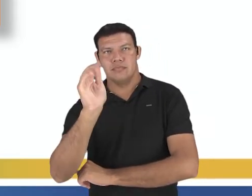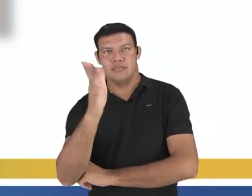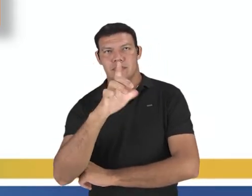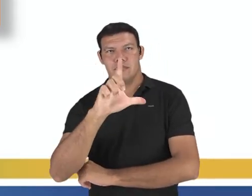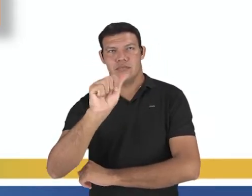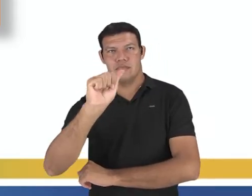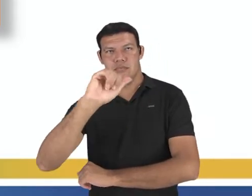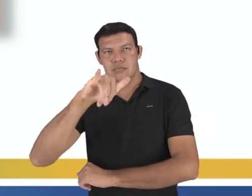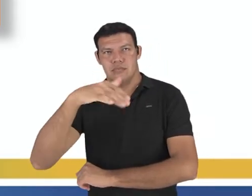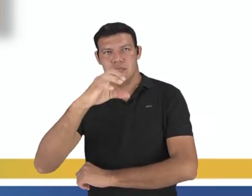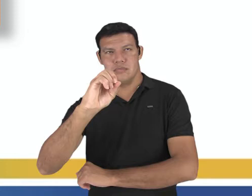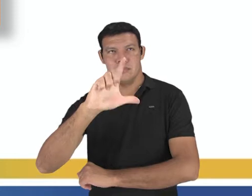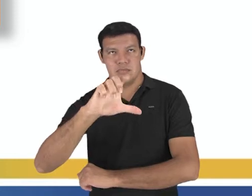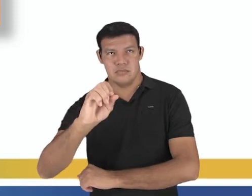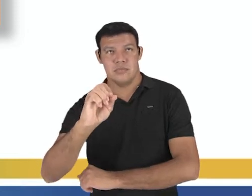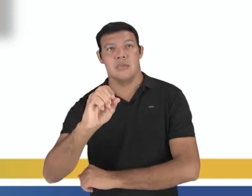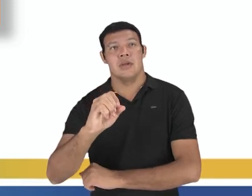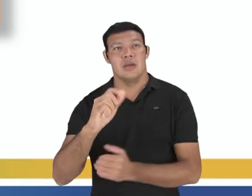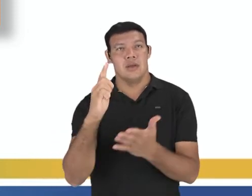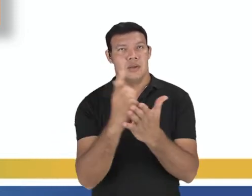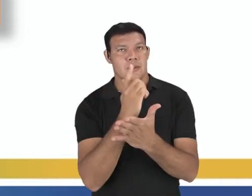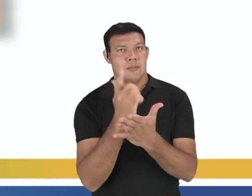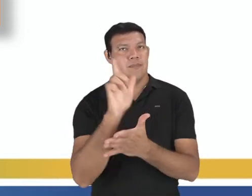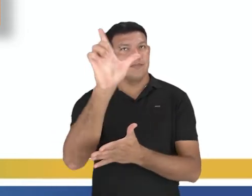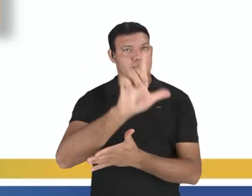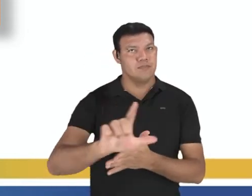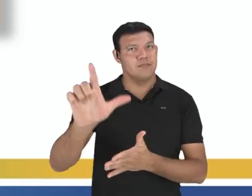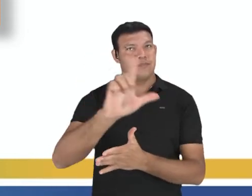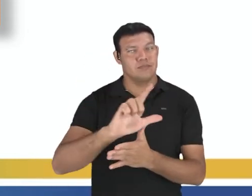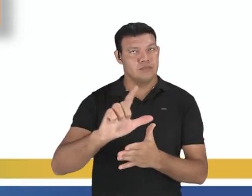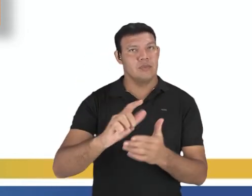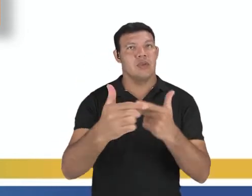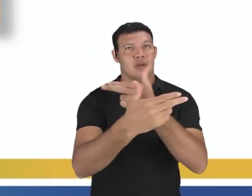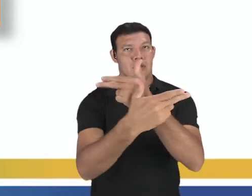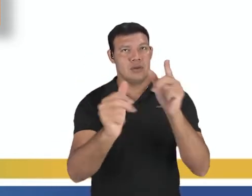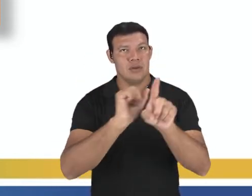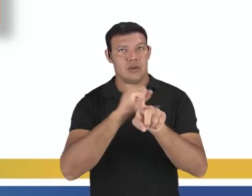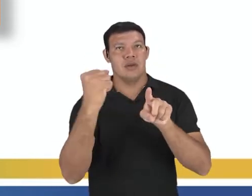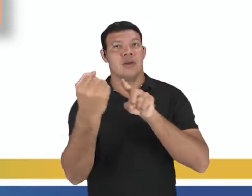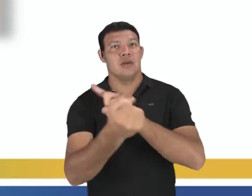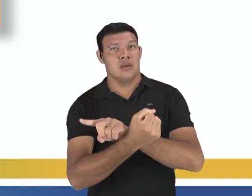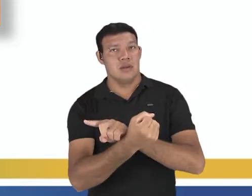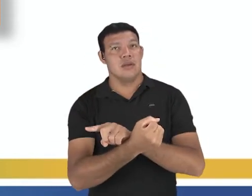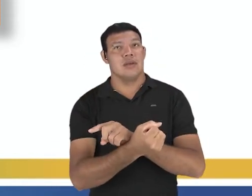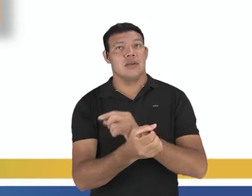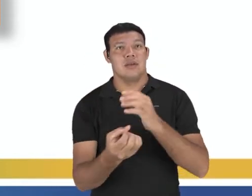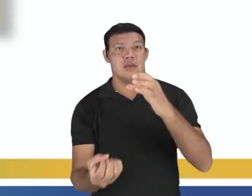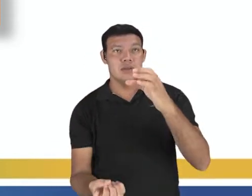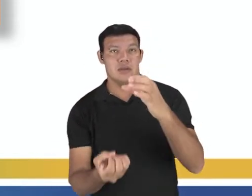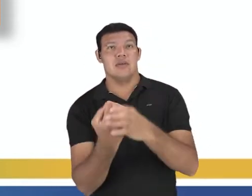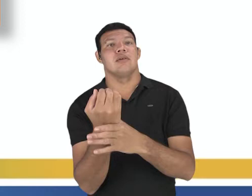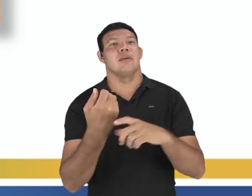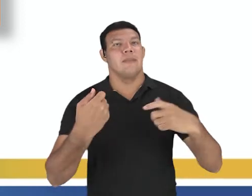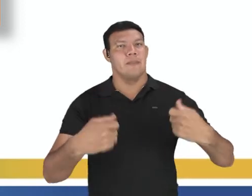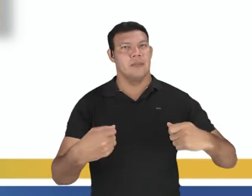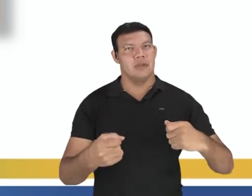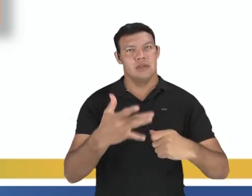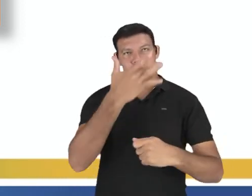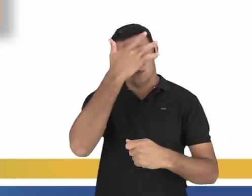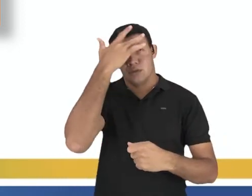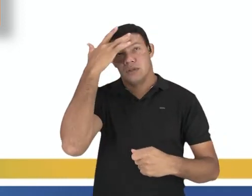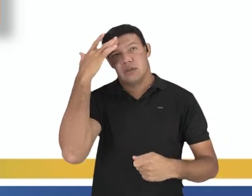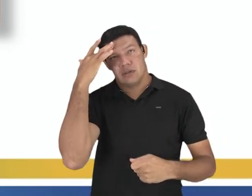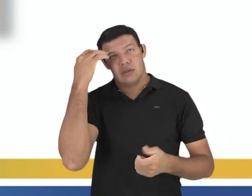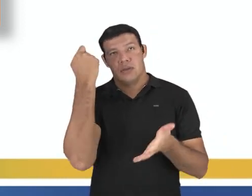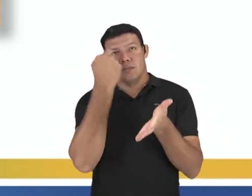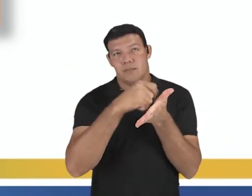objeto social. Para que ela exista, é preciso que alguém a escreva e que outro alguém a leia.